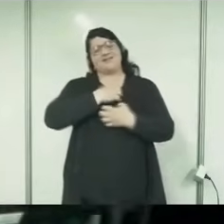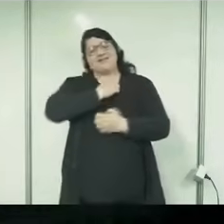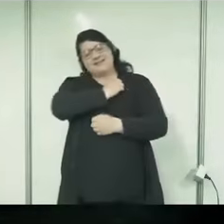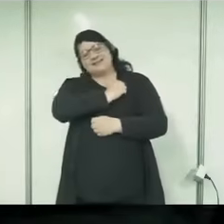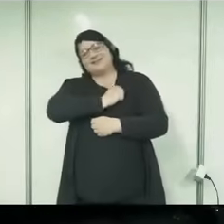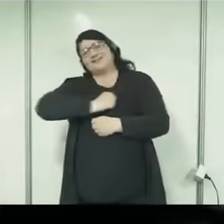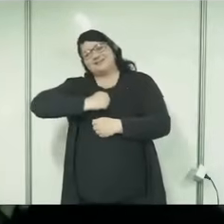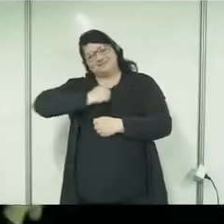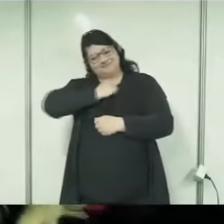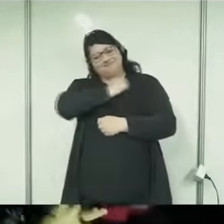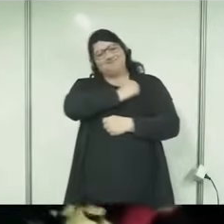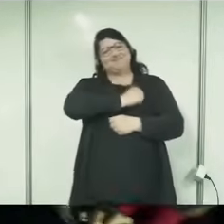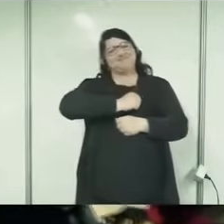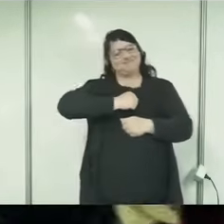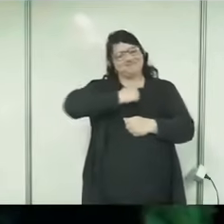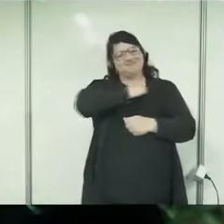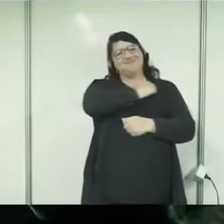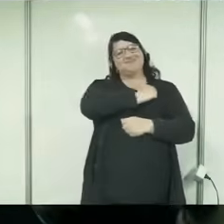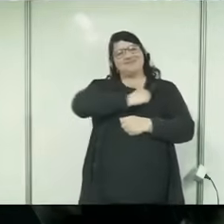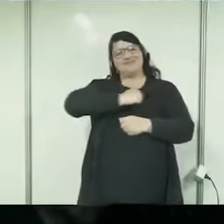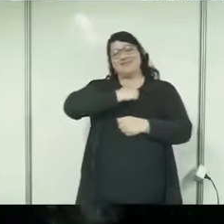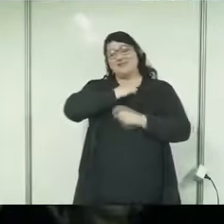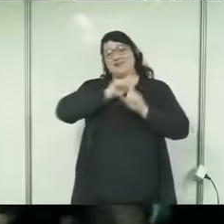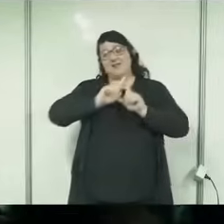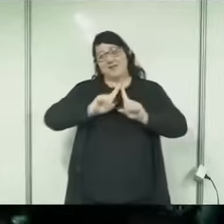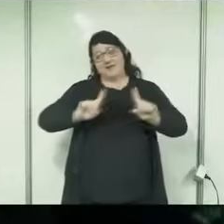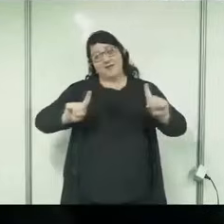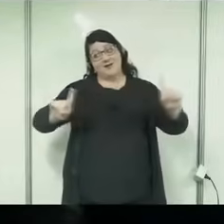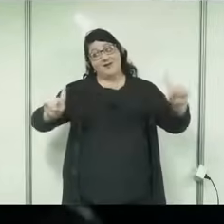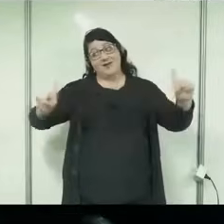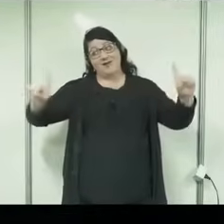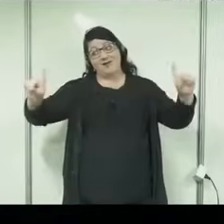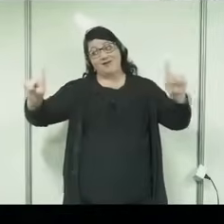saudades quando longe estiver.